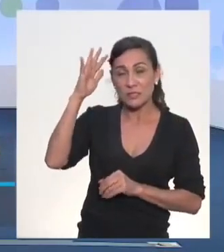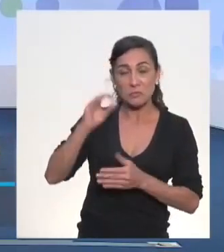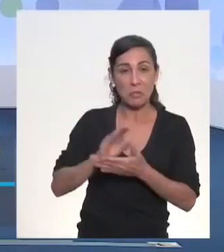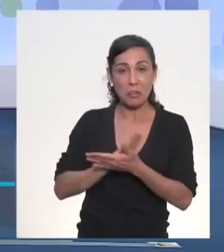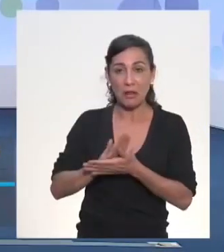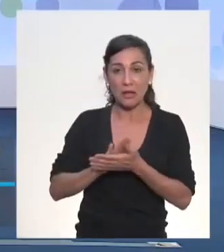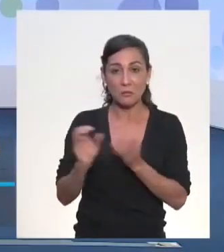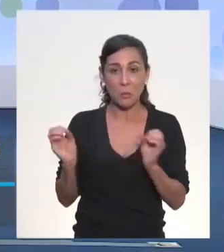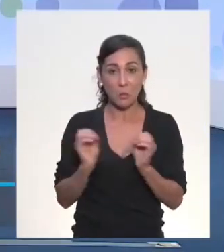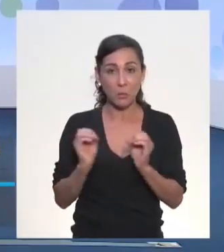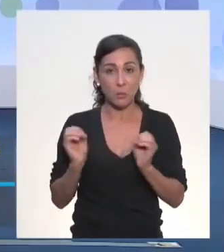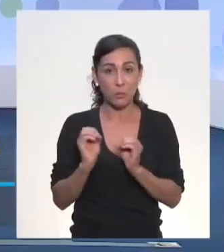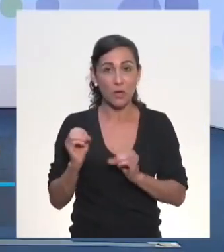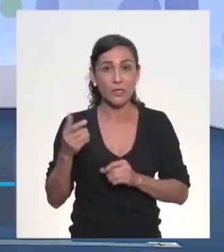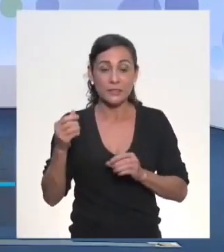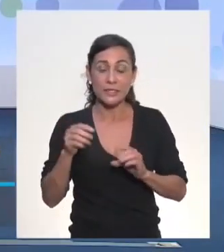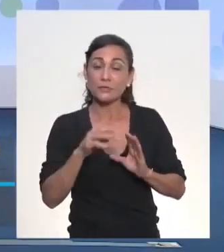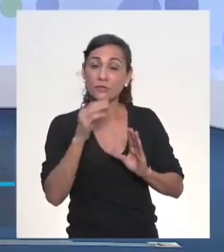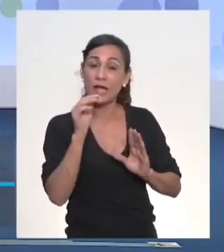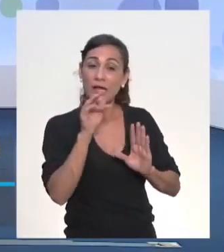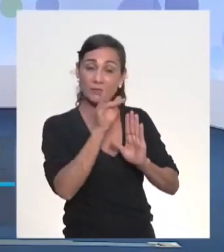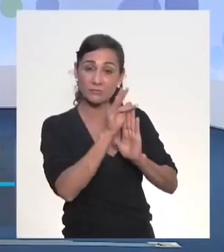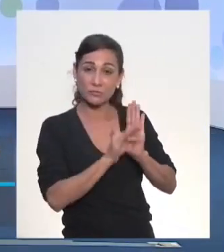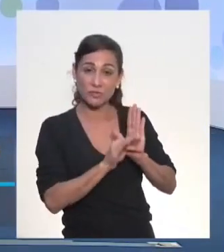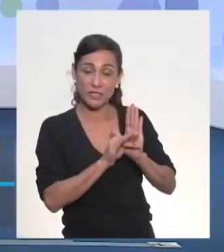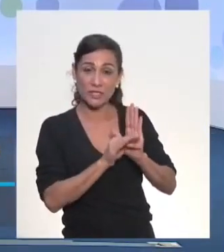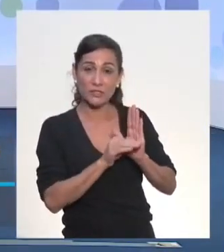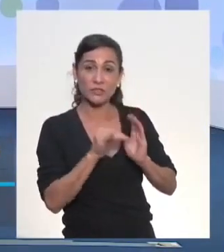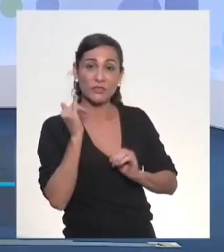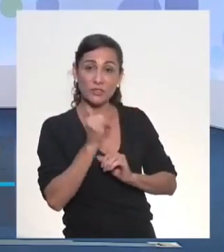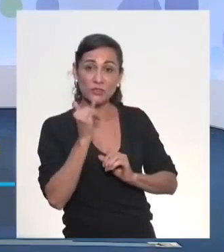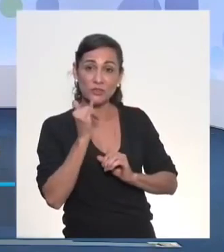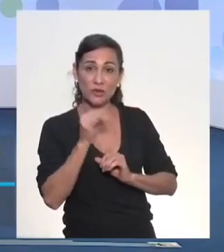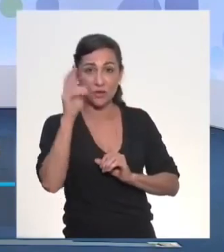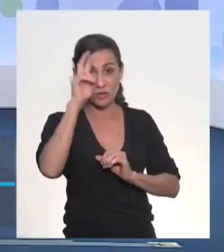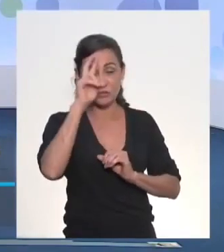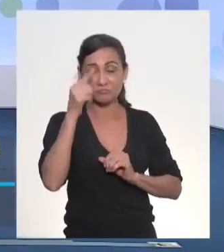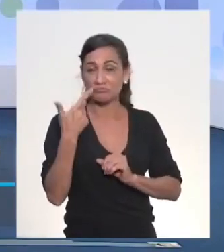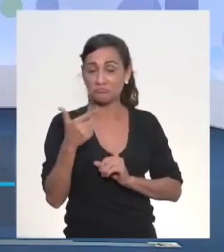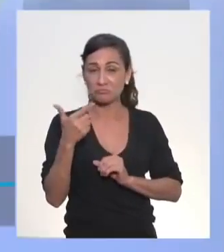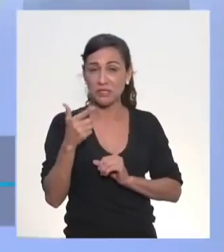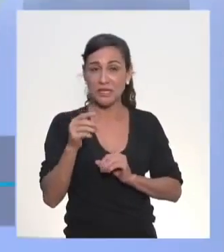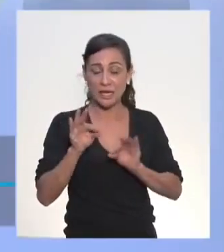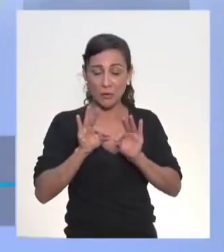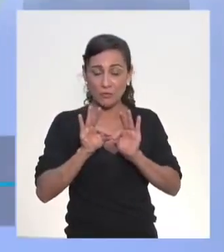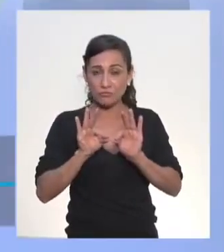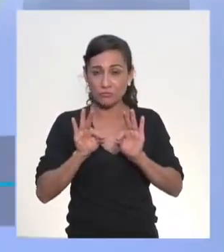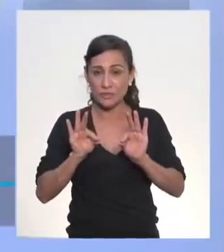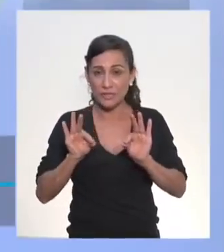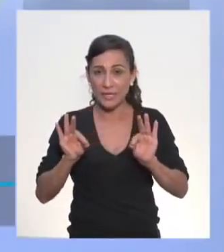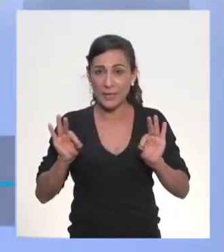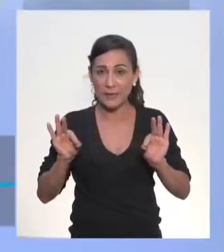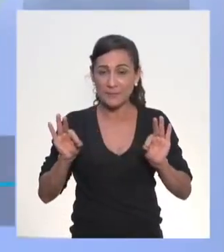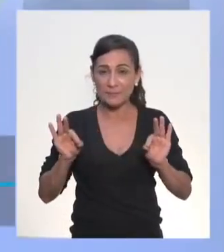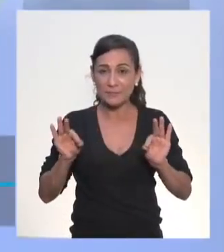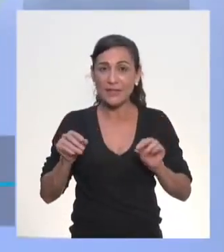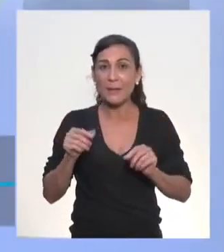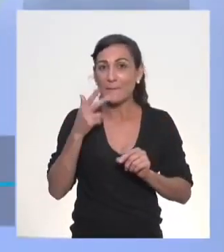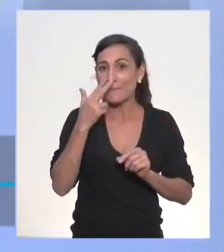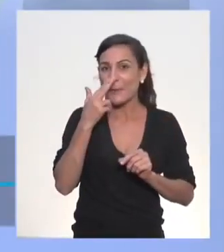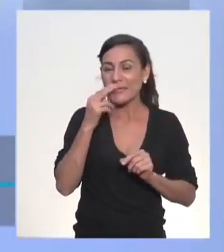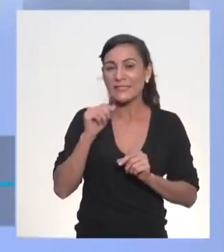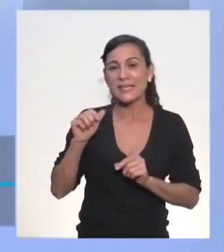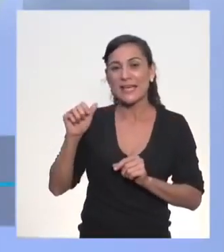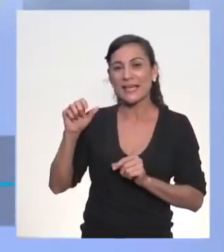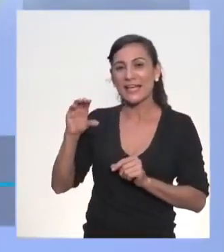durante a narrativa não há reflexão por parte desse personagem. Exatamente, ela apenas age, é superficial, é quase que caricato, né? Alegórico, a gente